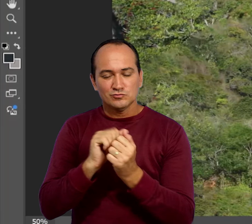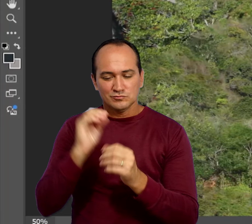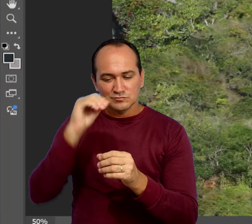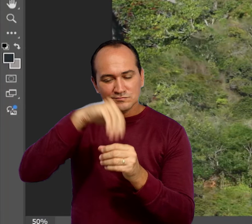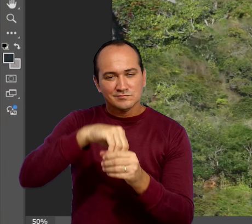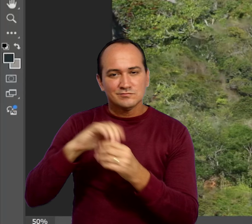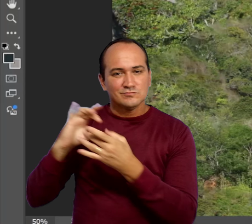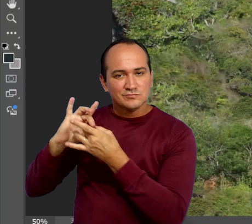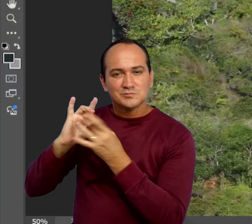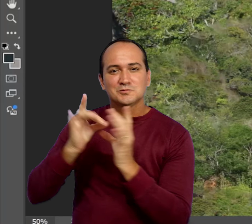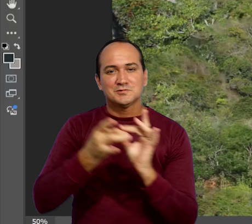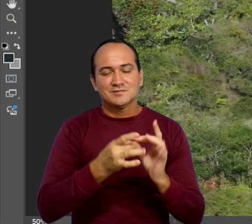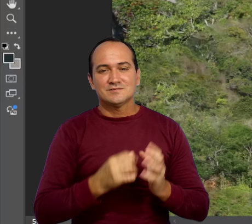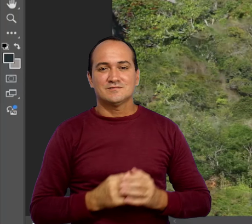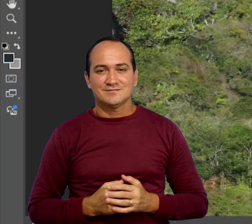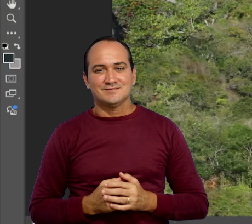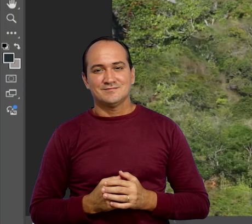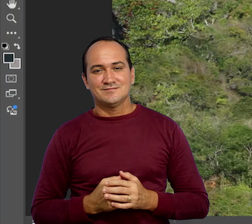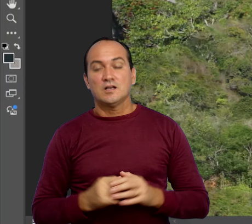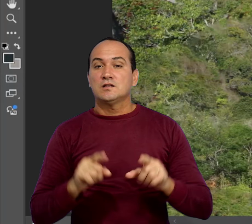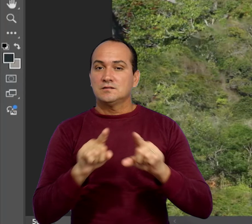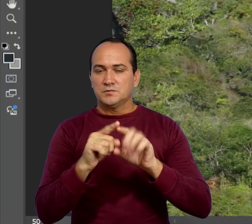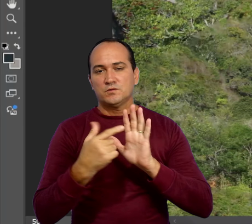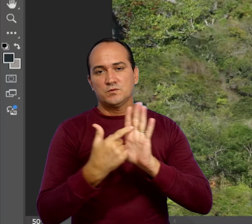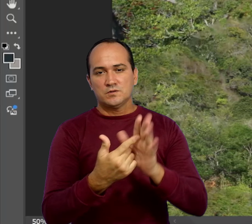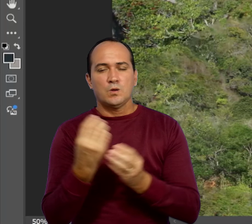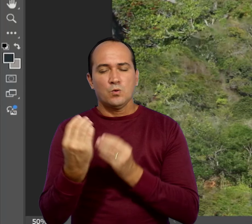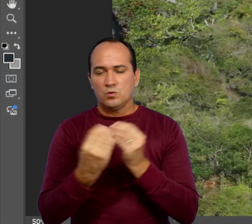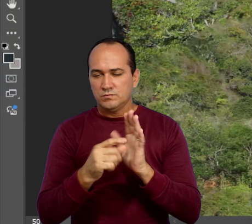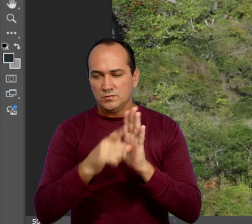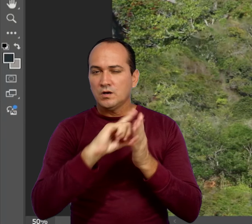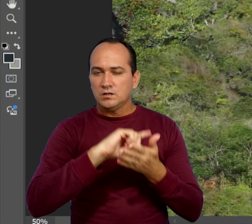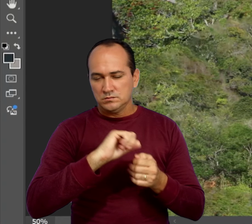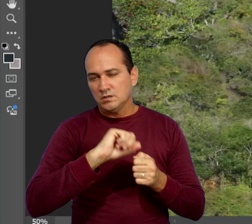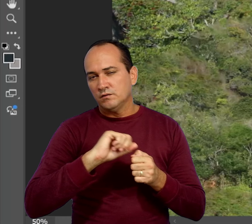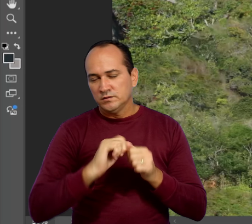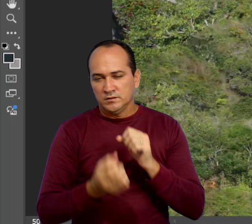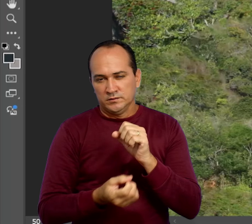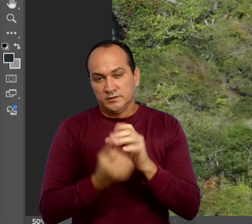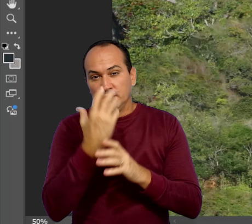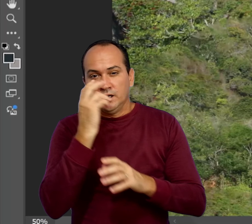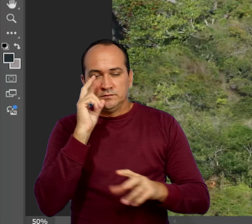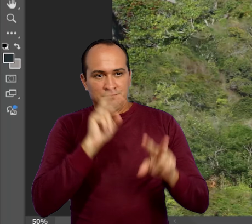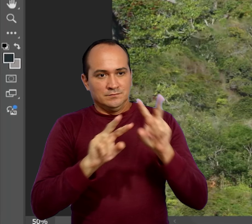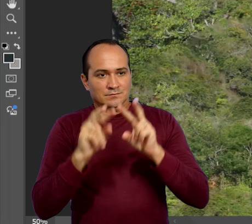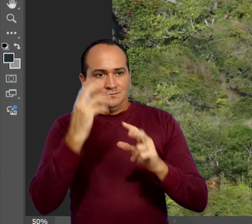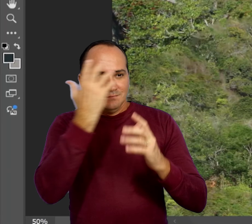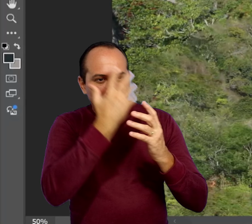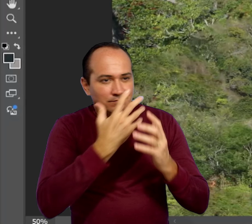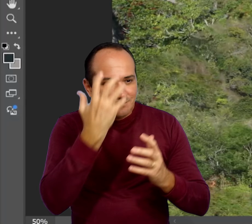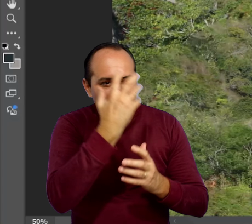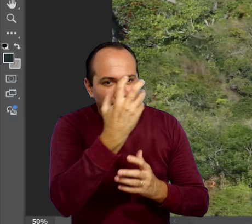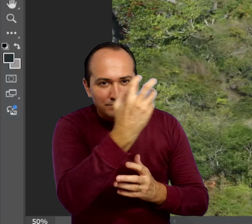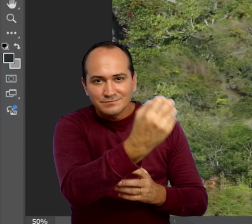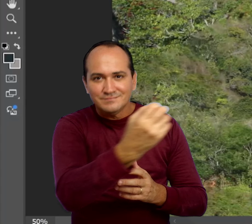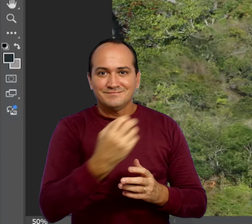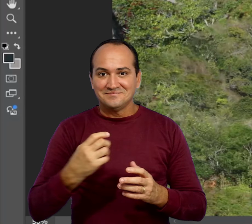estivesse aqui inserido nesse contexto. Para fazer isso, eu também vou mostrar como é que eu fiz, né, para a gente conseguir criar essa ilusão